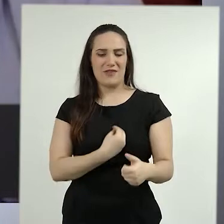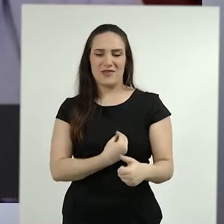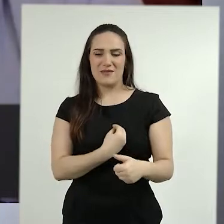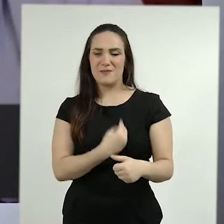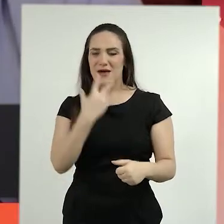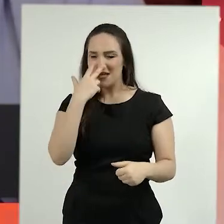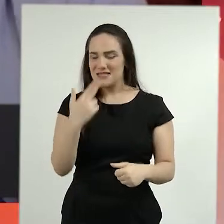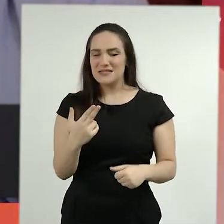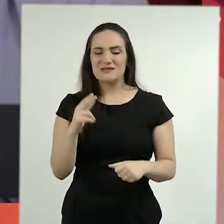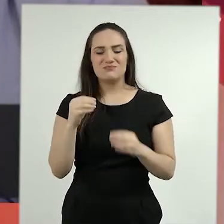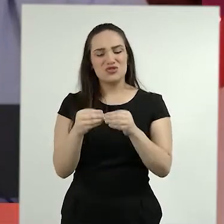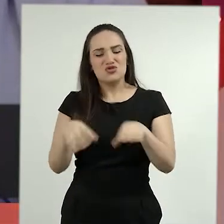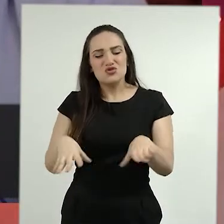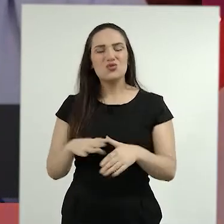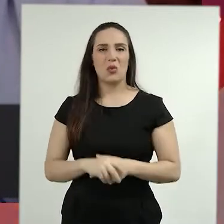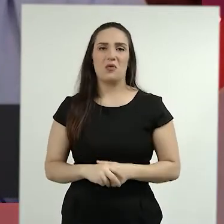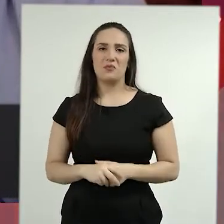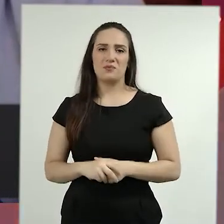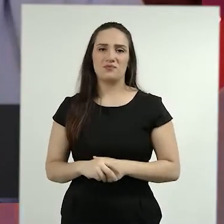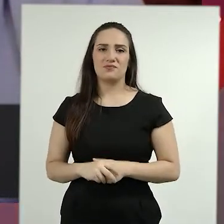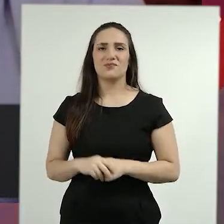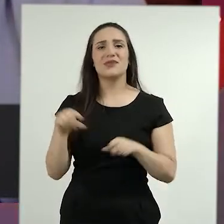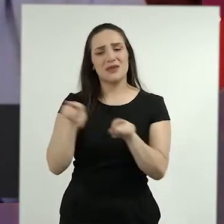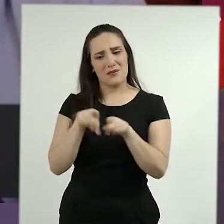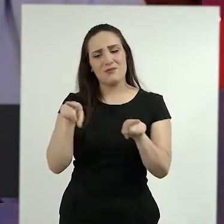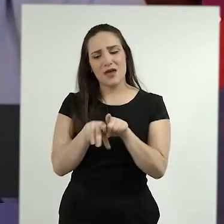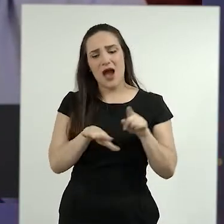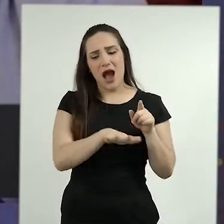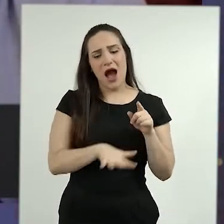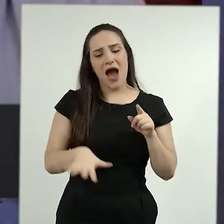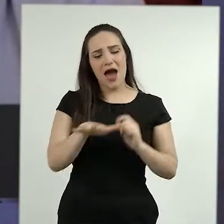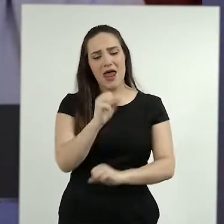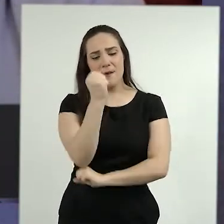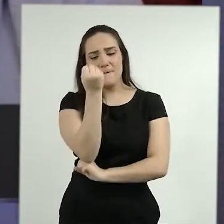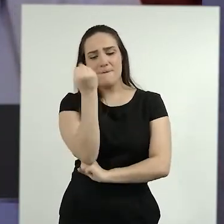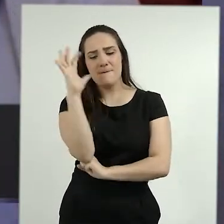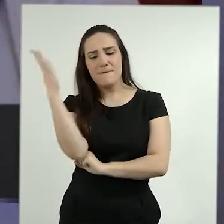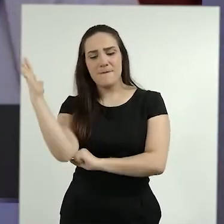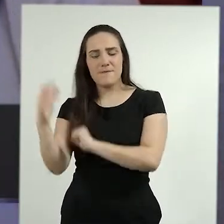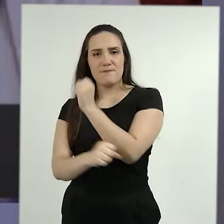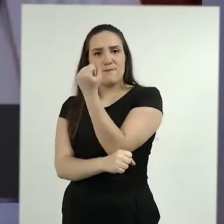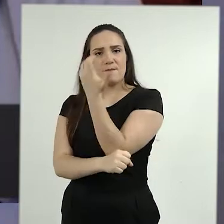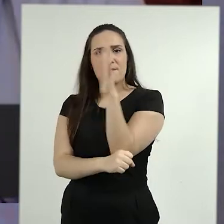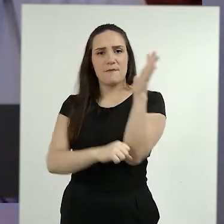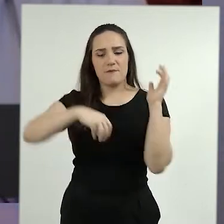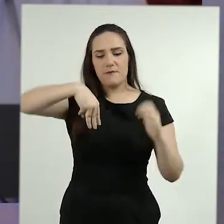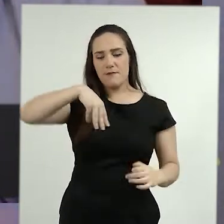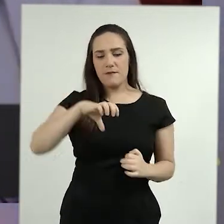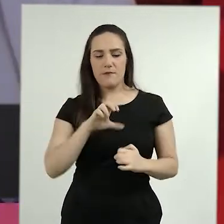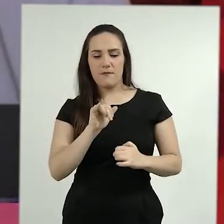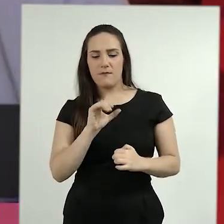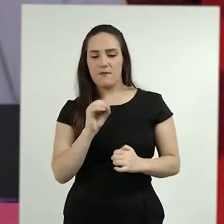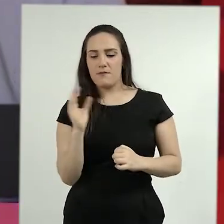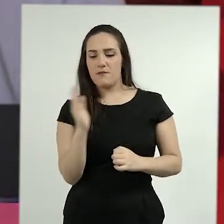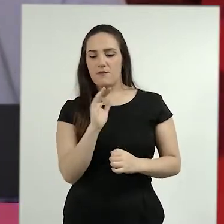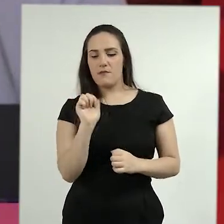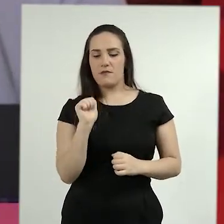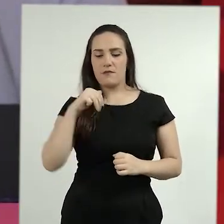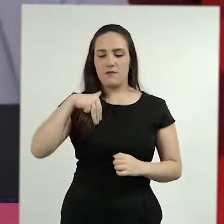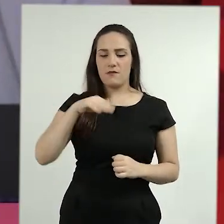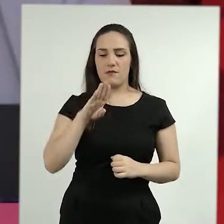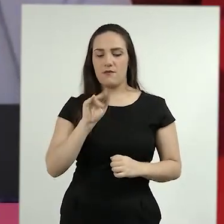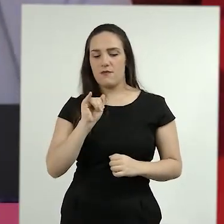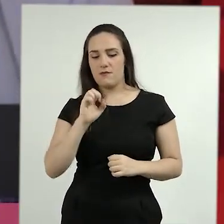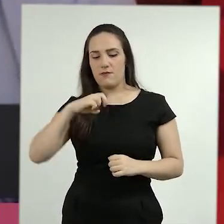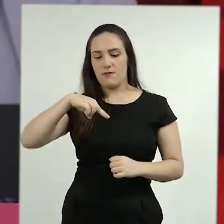com essa questão da economia e o meio ambiente. Então, aqui, como o Danilo está comentando com a gente, não foi diferente. Então, quando